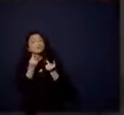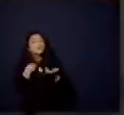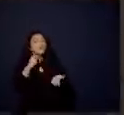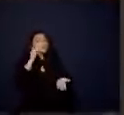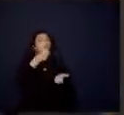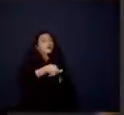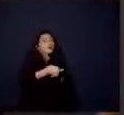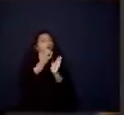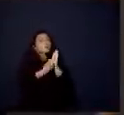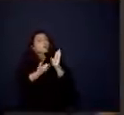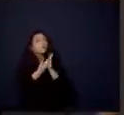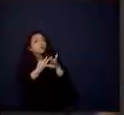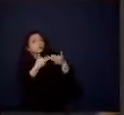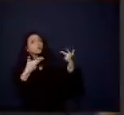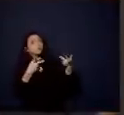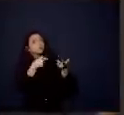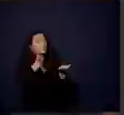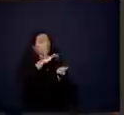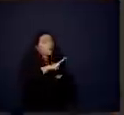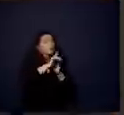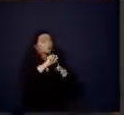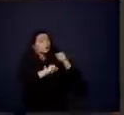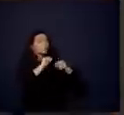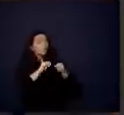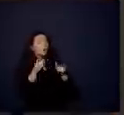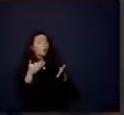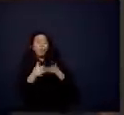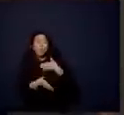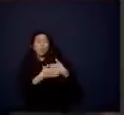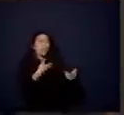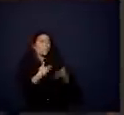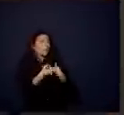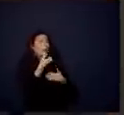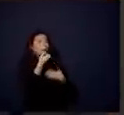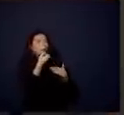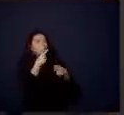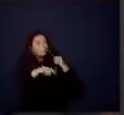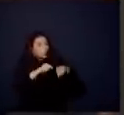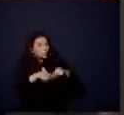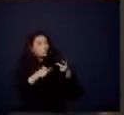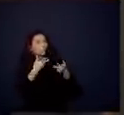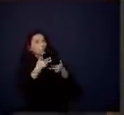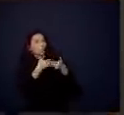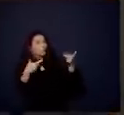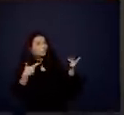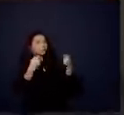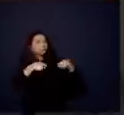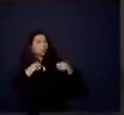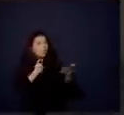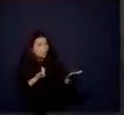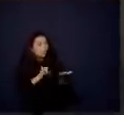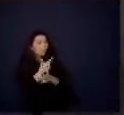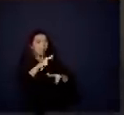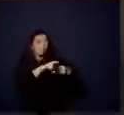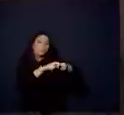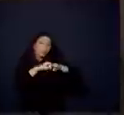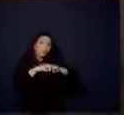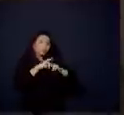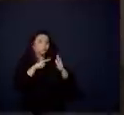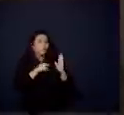imposto foi pago ao longo da cadeia de produção e comercialização de qualquer bem ou serviço que você esteja comprando pela quantidade